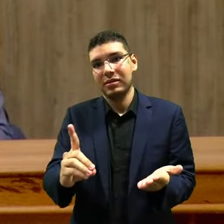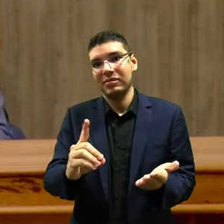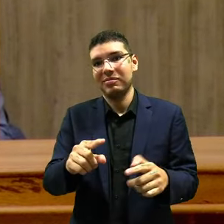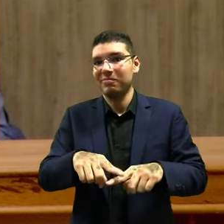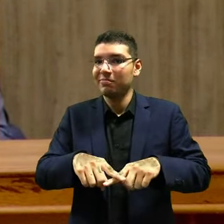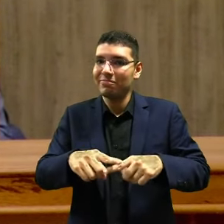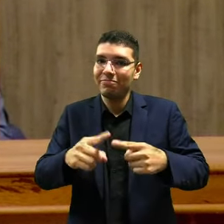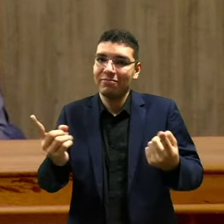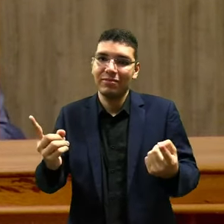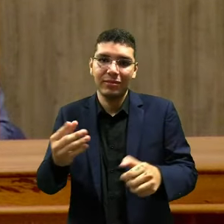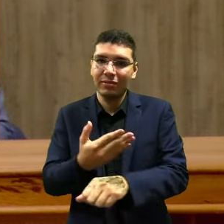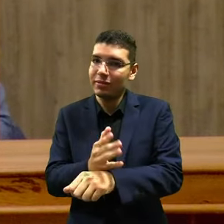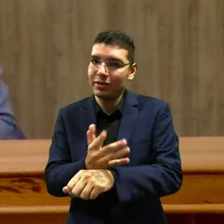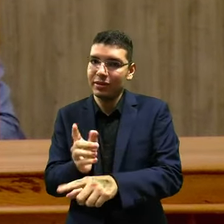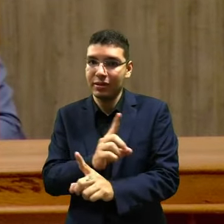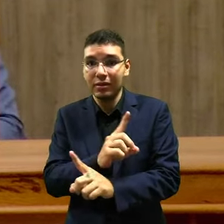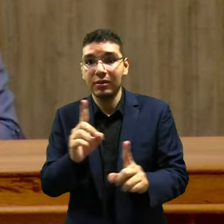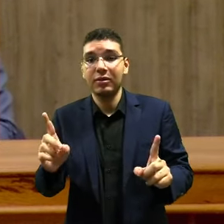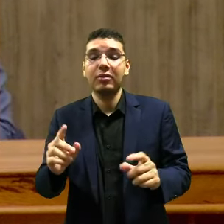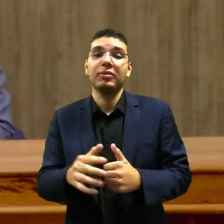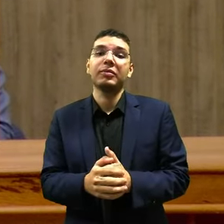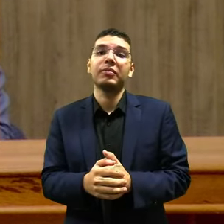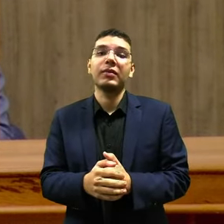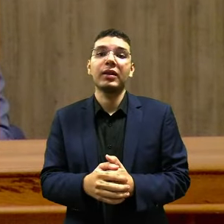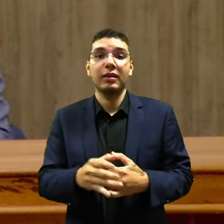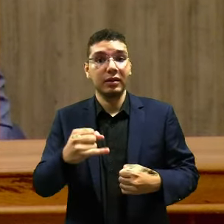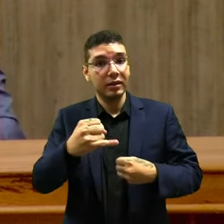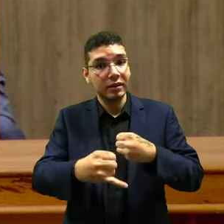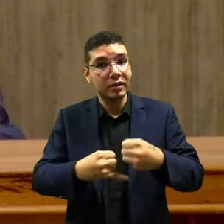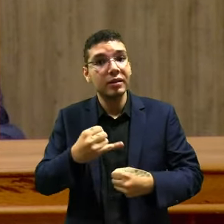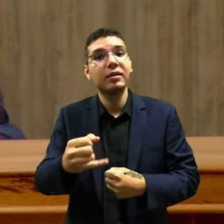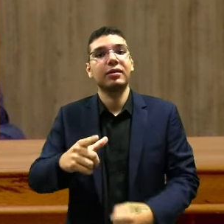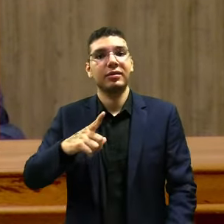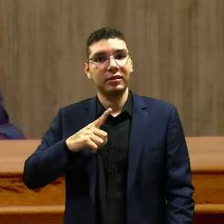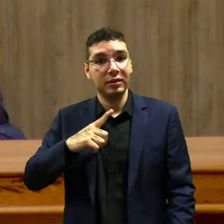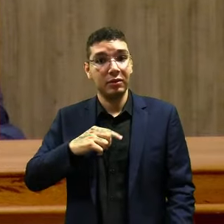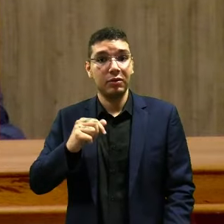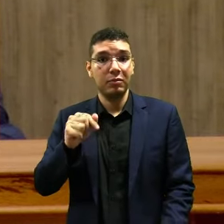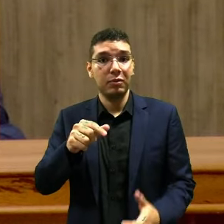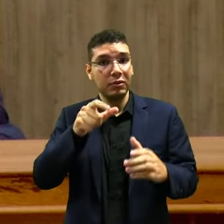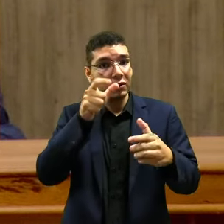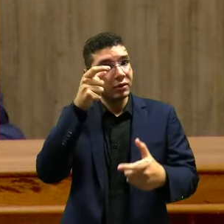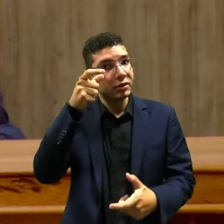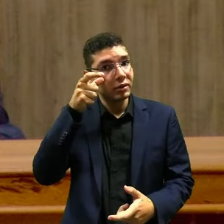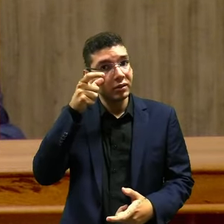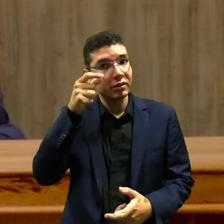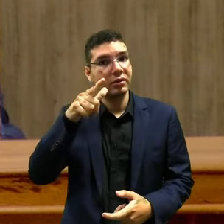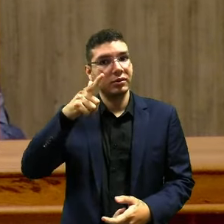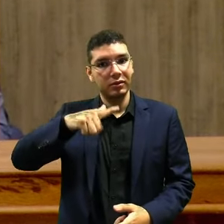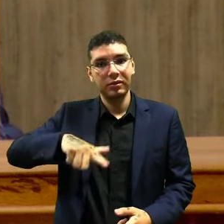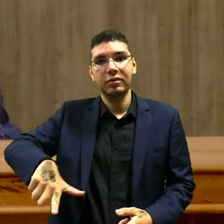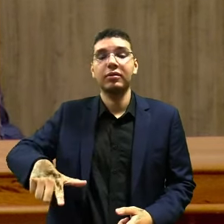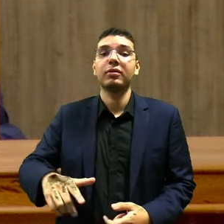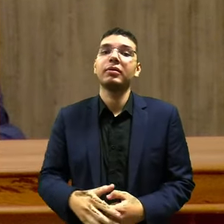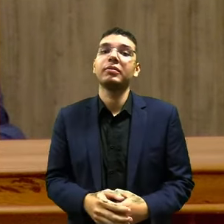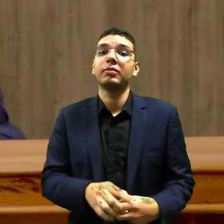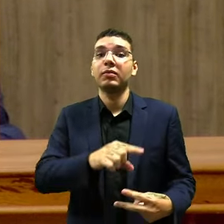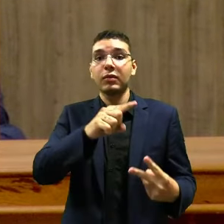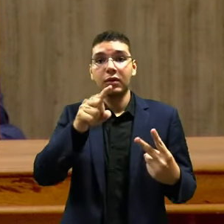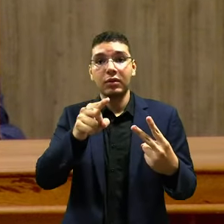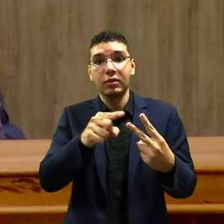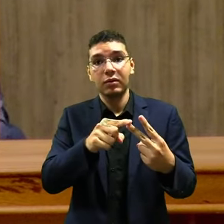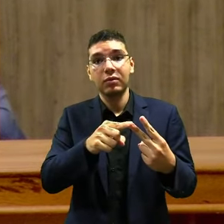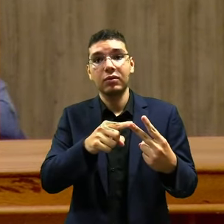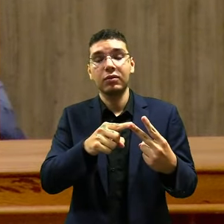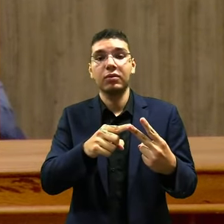e pode ouvir a mensagem da palavra de Deus em segundo lugar nós vamos falar sobre o ouvinte